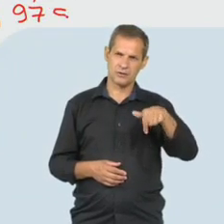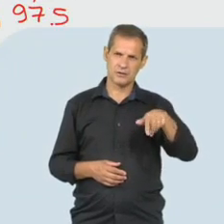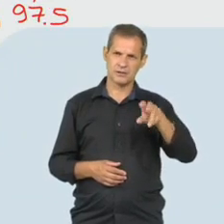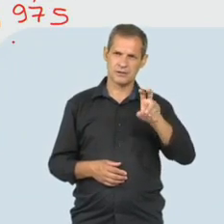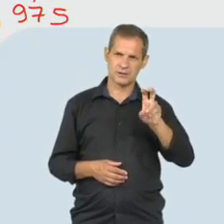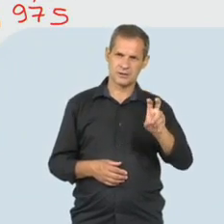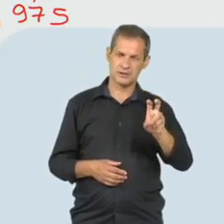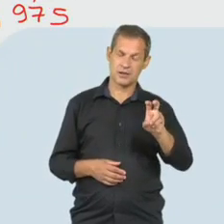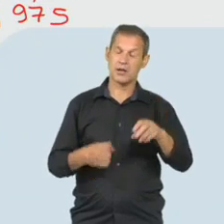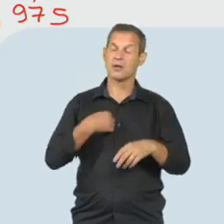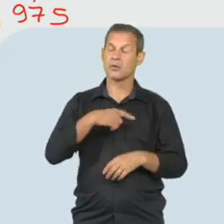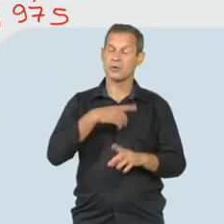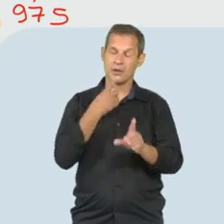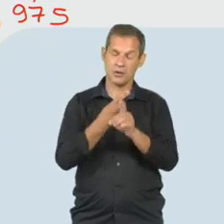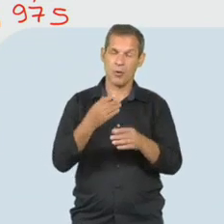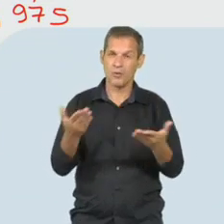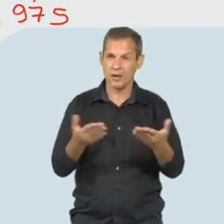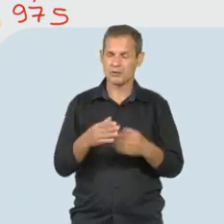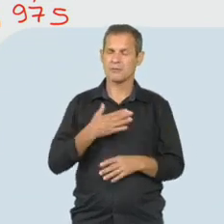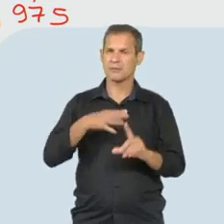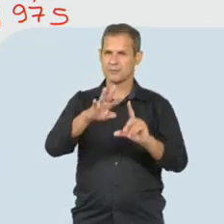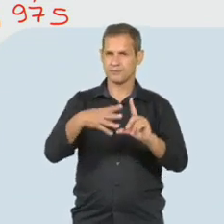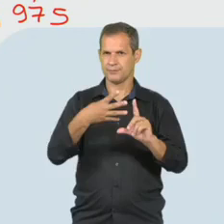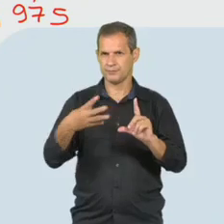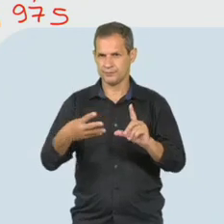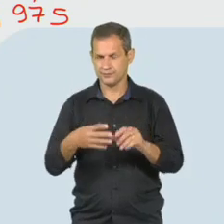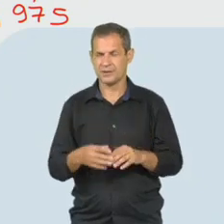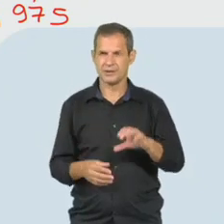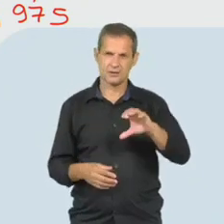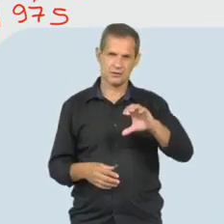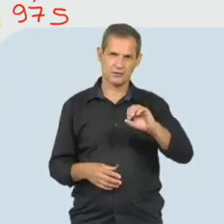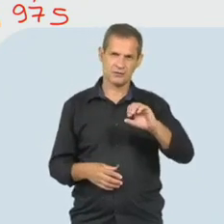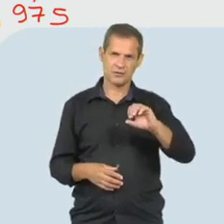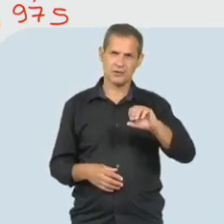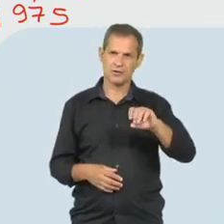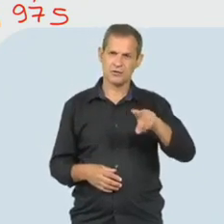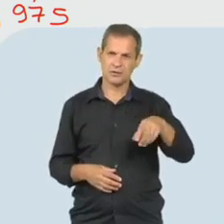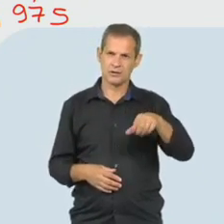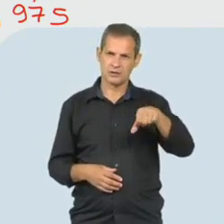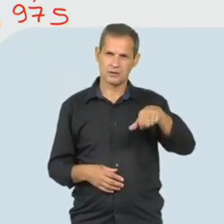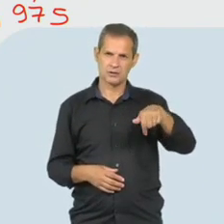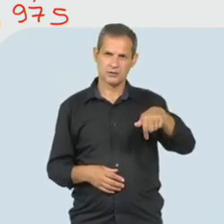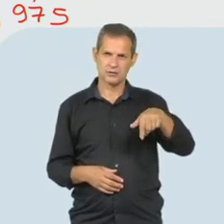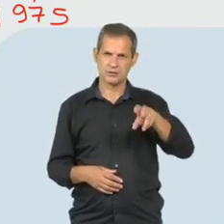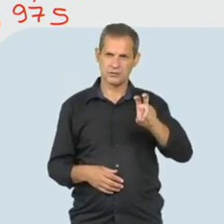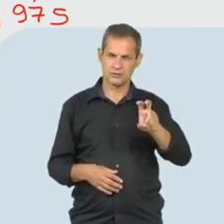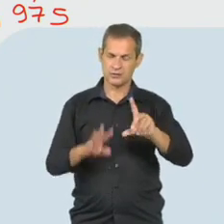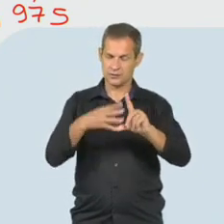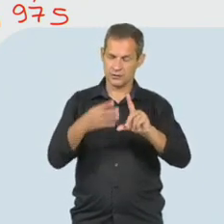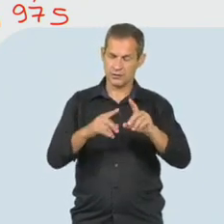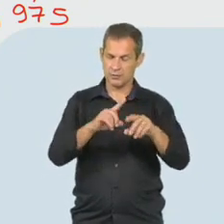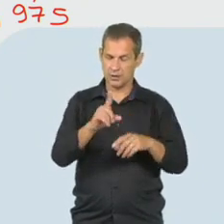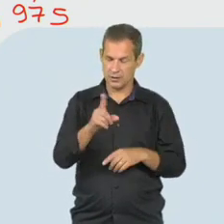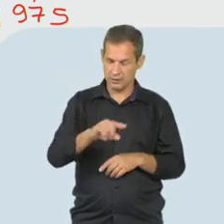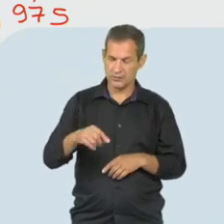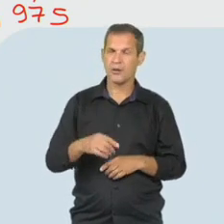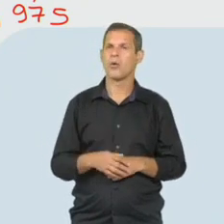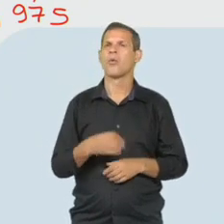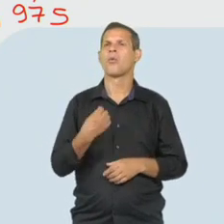0,975, que eu tenho que encontrar aqui na minha tabela. Ó, 0,975 na tabela Z, eu verifico as minhas extremidades. Quais